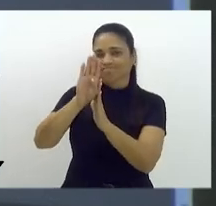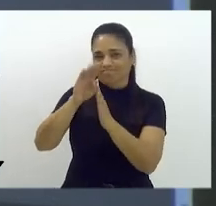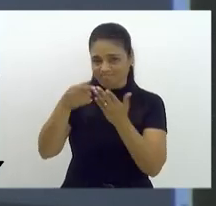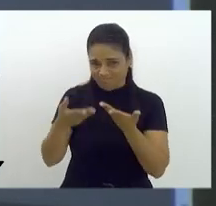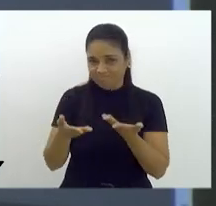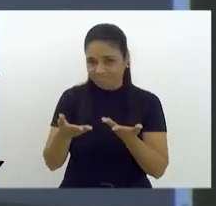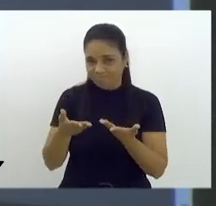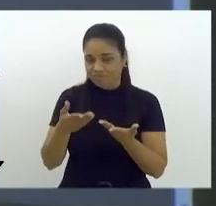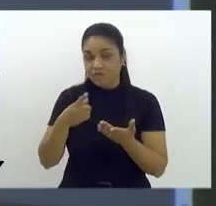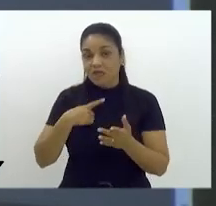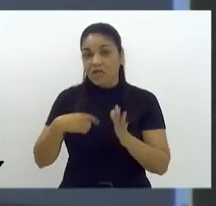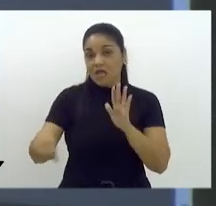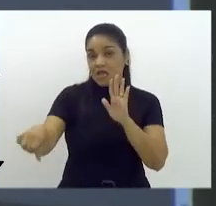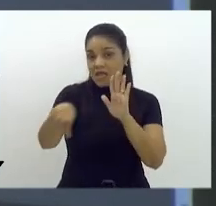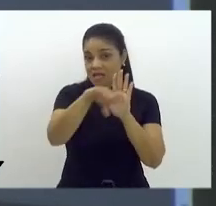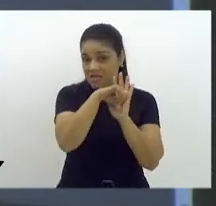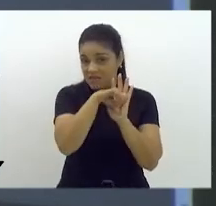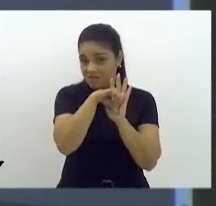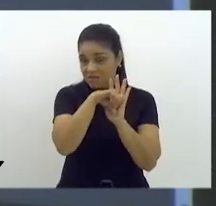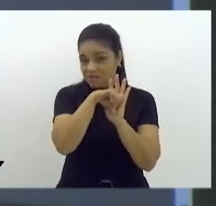agora por crimes